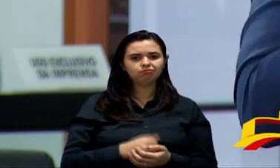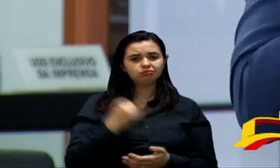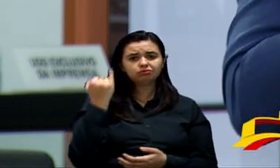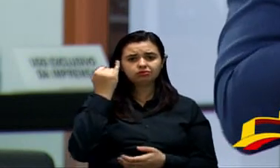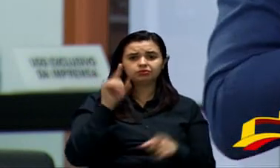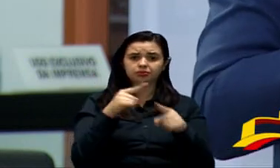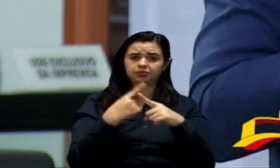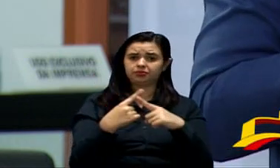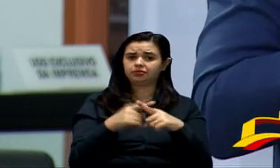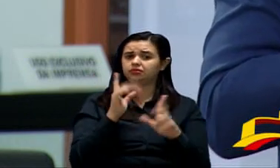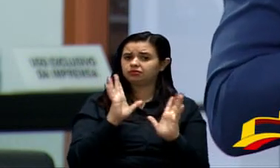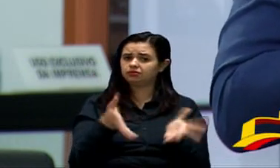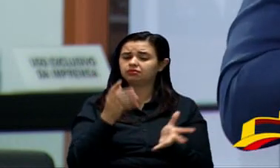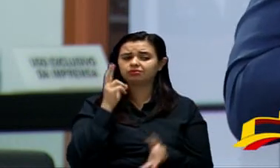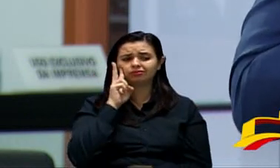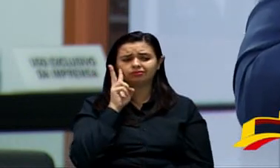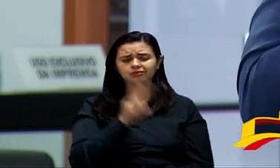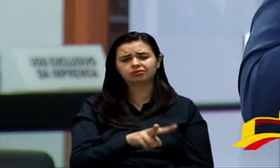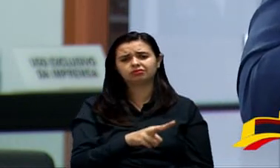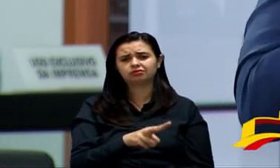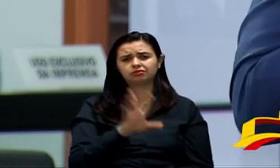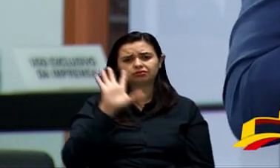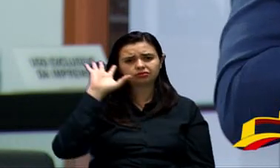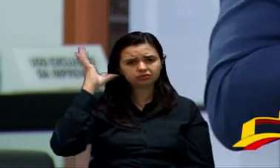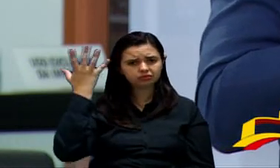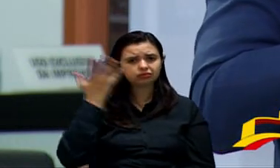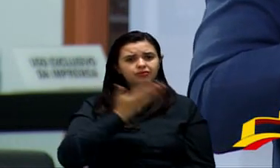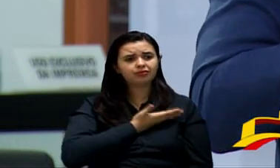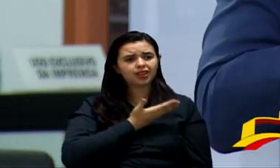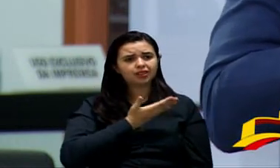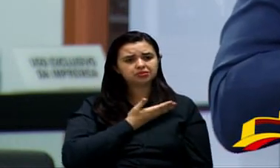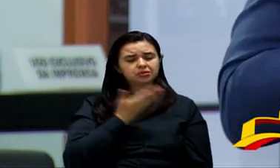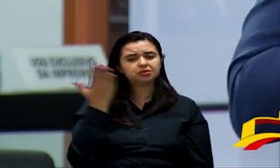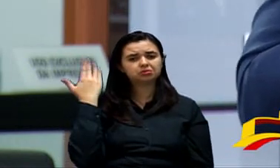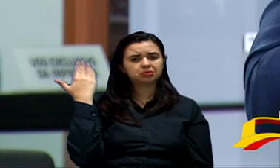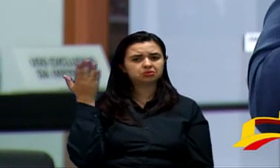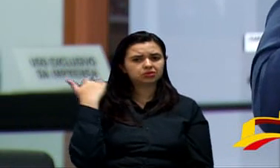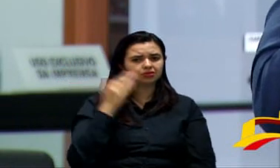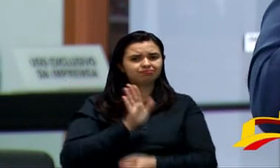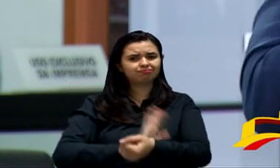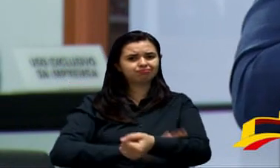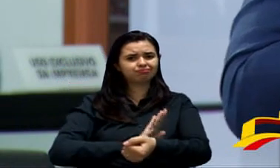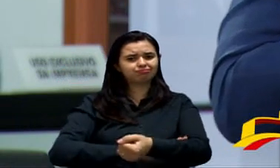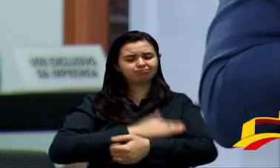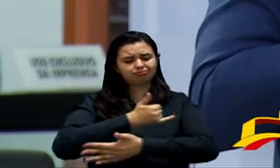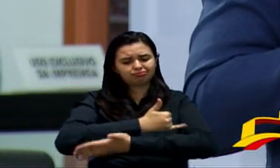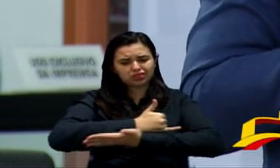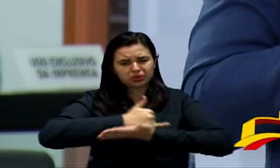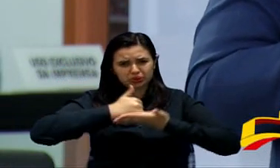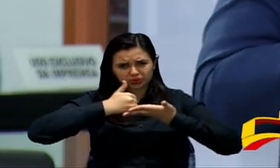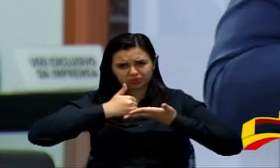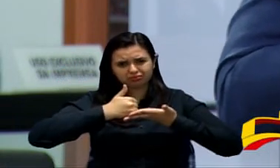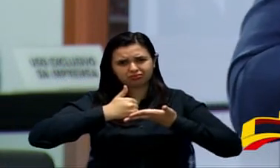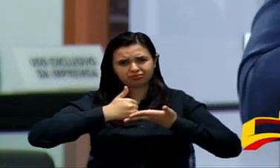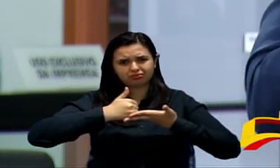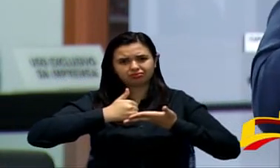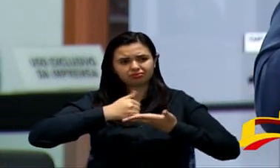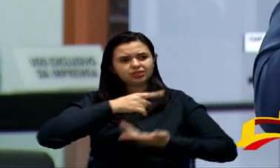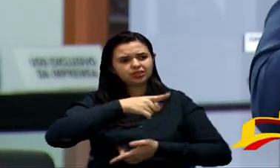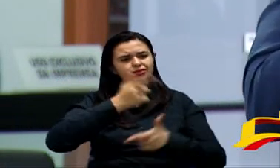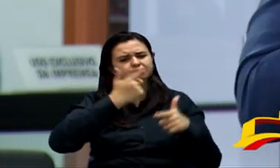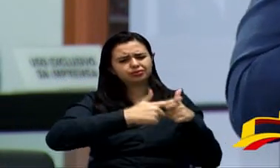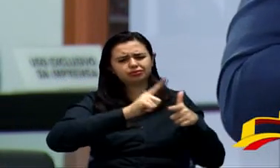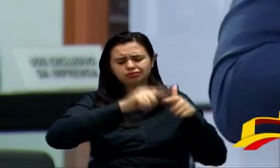na frente da escola. Um amigo meu viciado, que eu tentei ajudar, graças a Deus, depois ele fez tratamento e